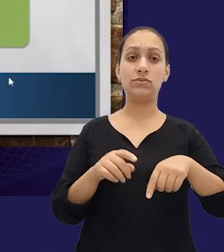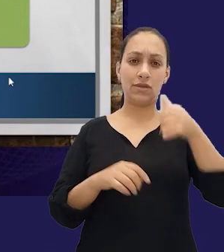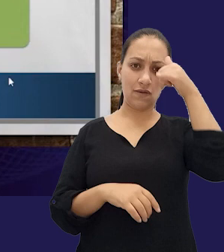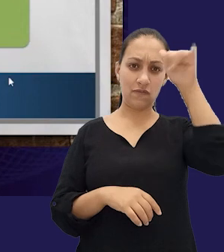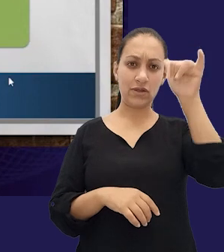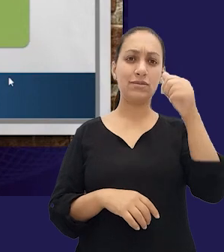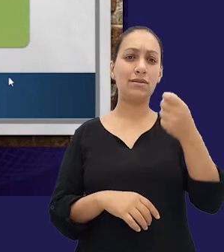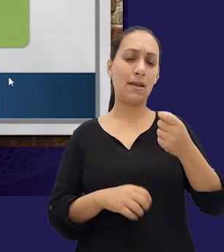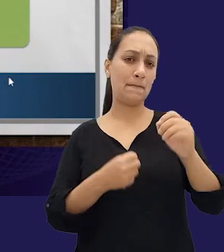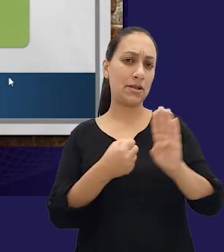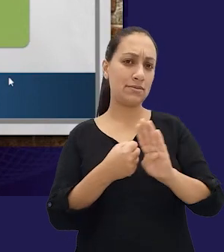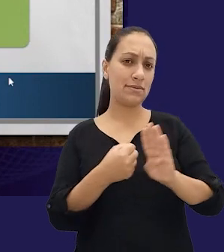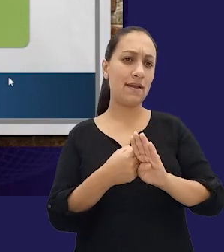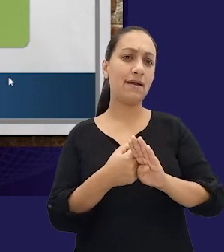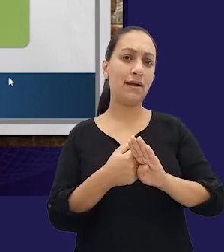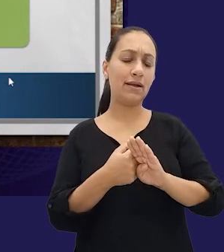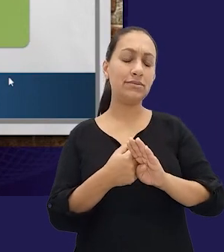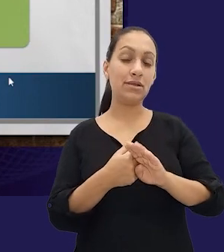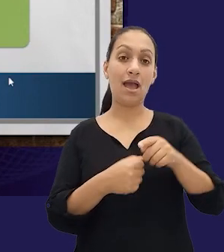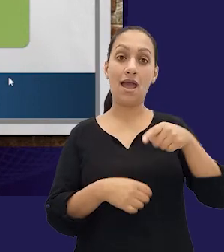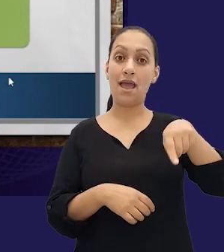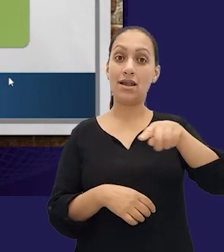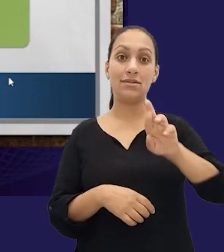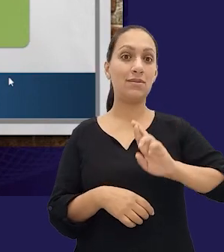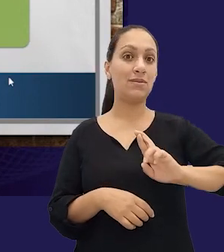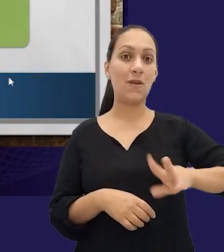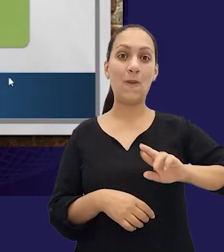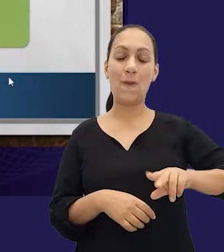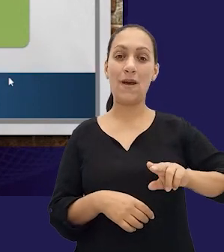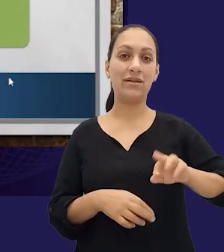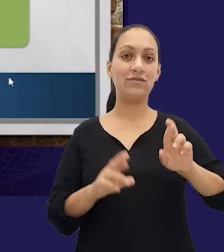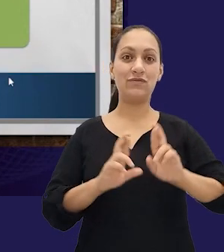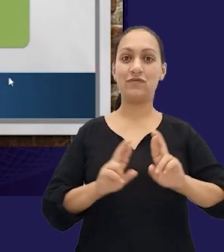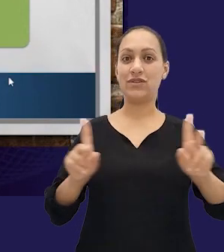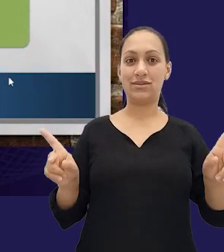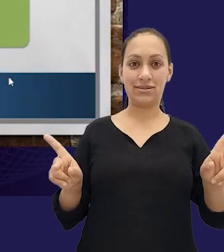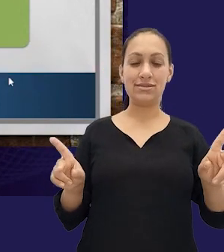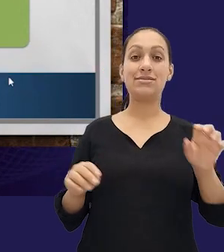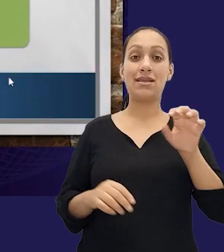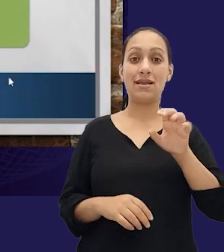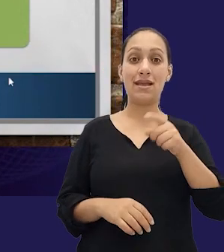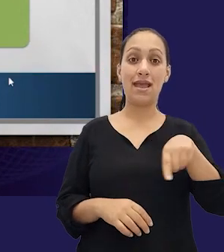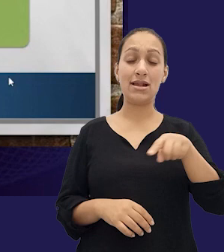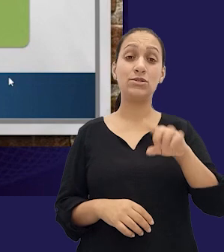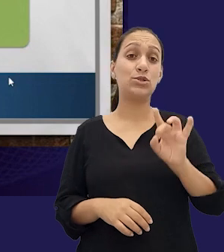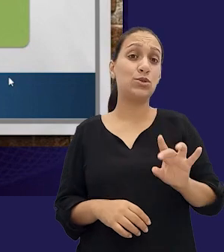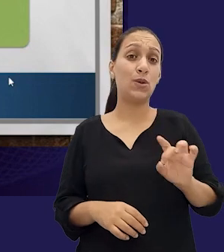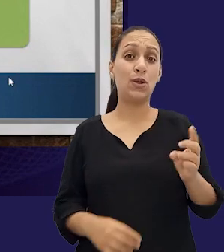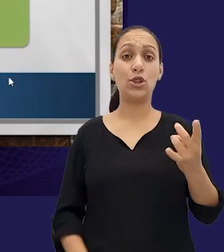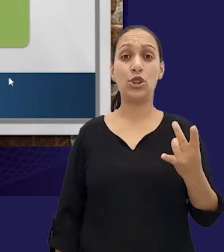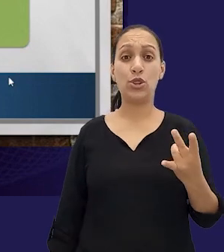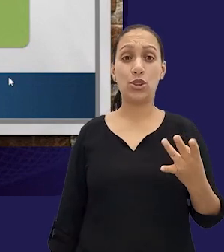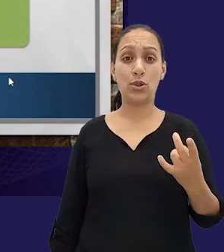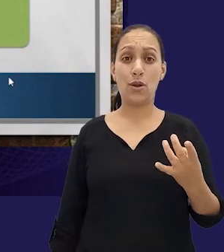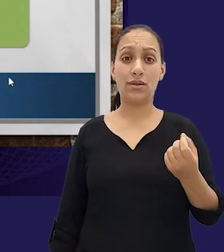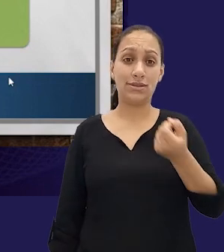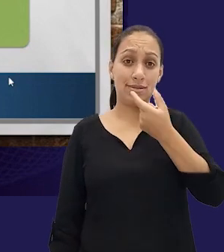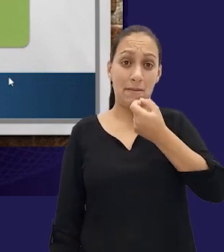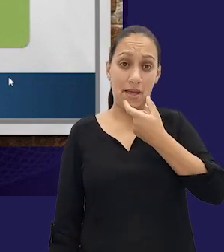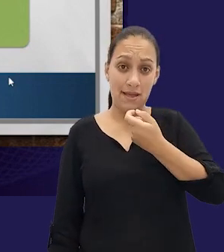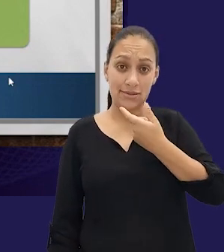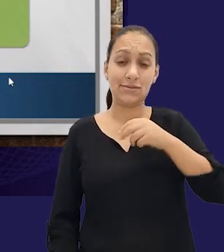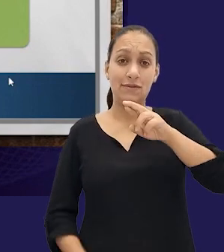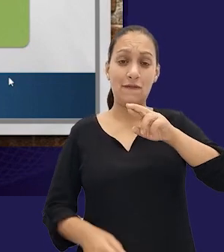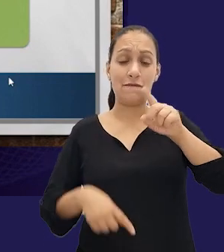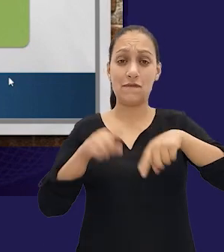antimicrobianos diferentes, na verdade, eles não são tão diferentes assim. Eles apenas são drogas que são